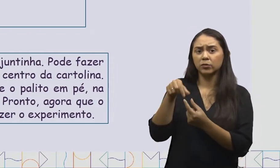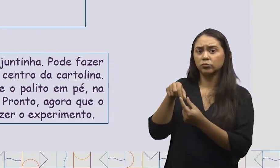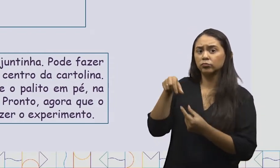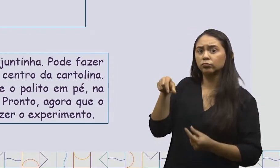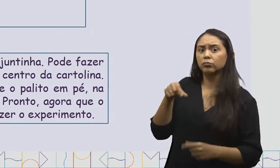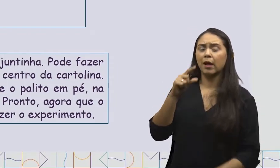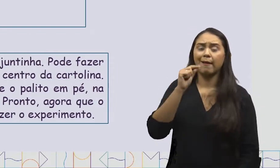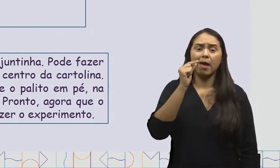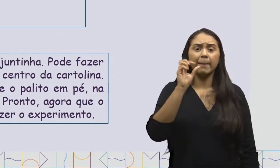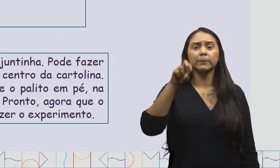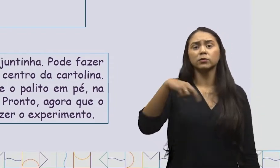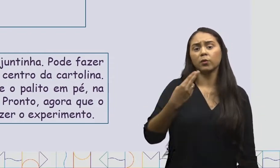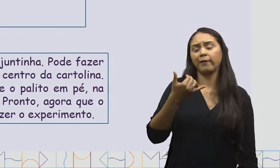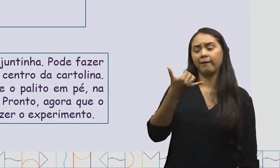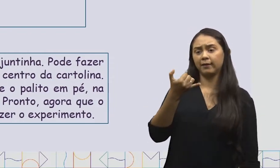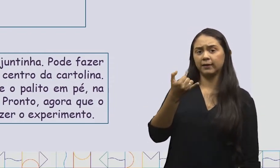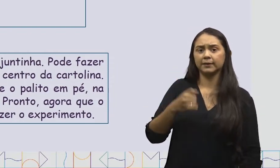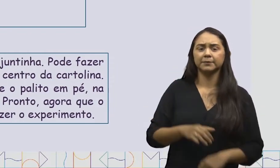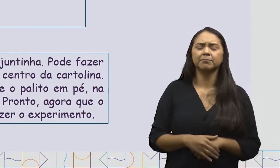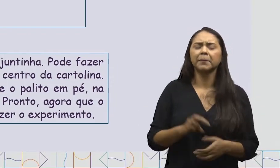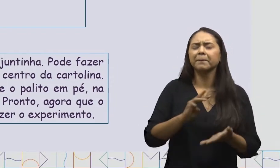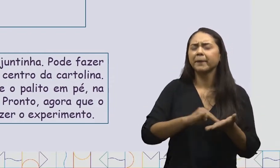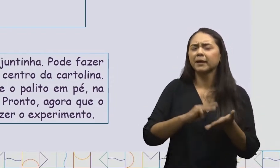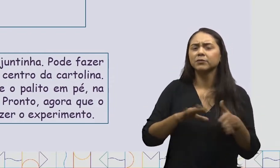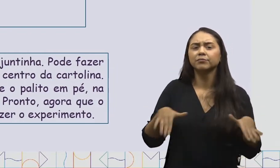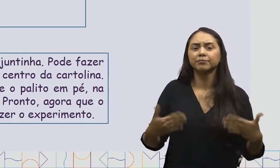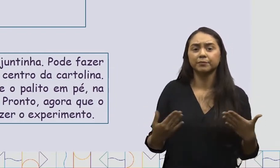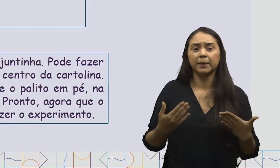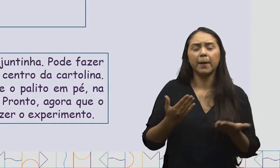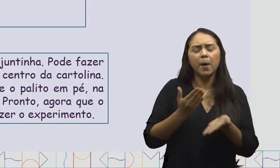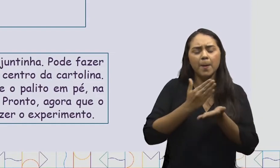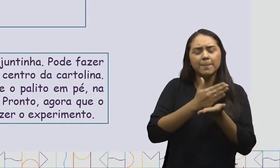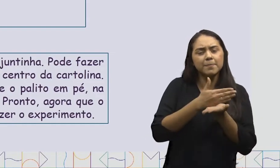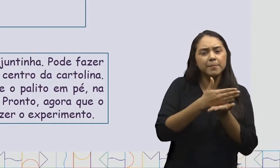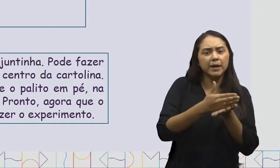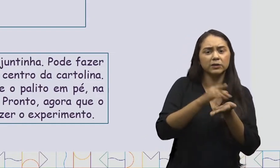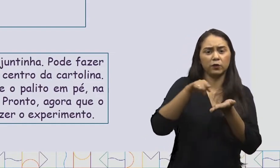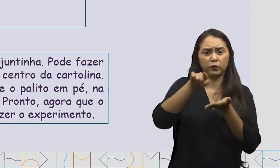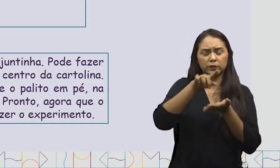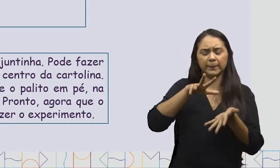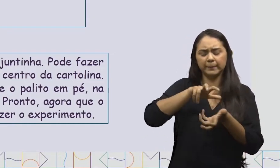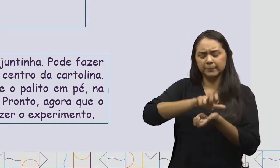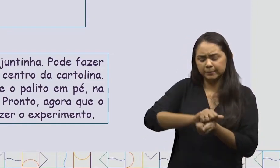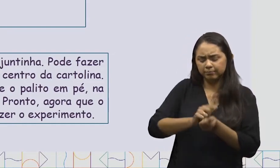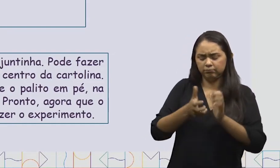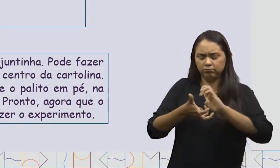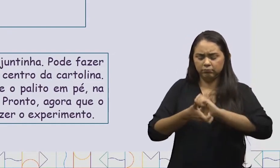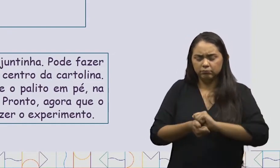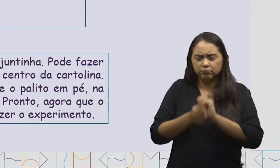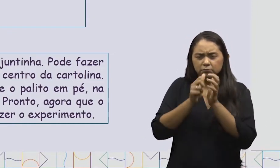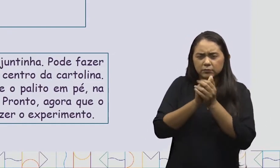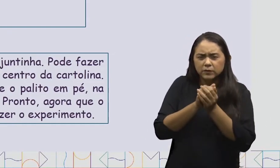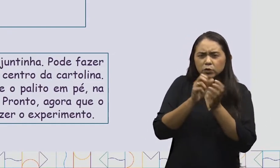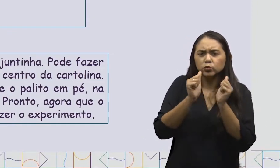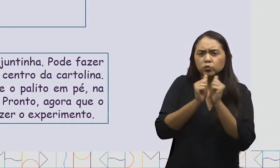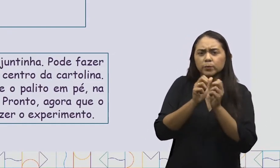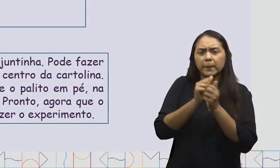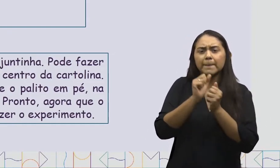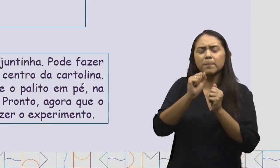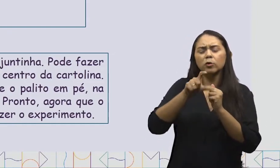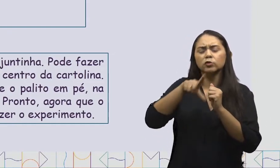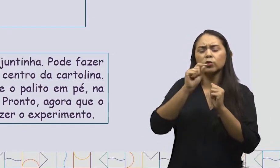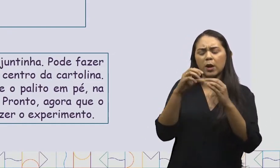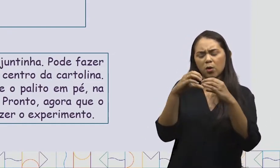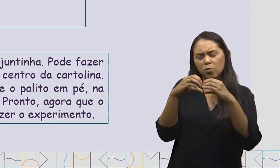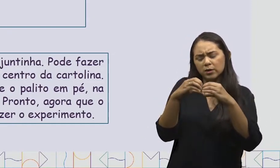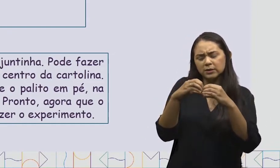um lápis ou caneta. Métodos. Primeiro, amasse a massinha até que ela fique bem juntinha. Pode fazer